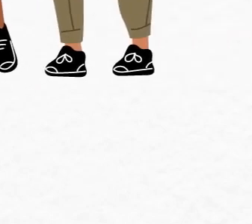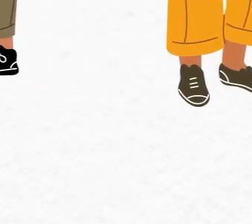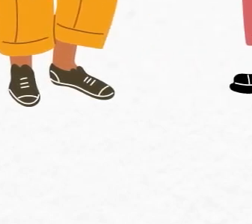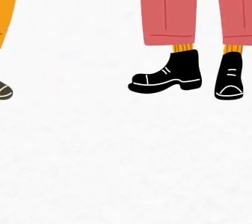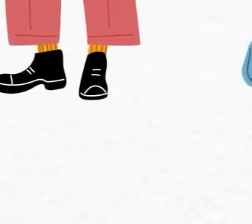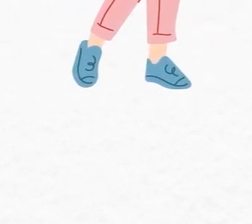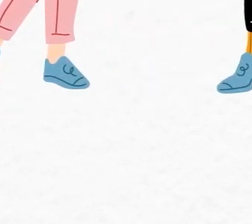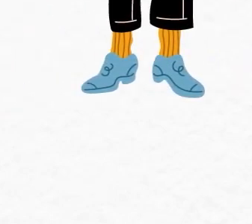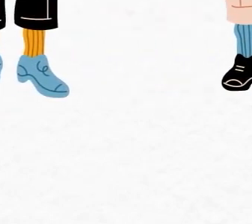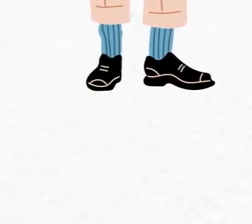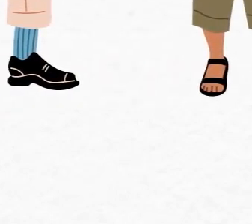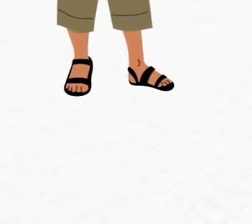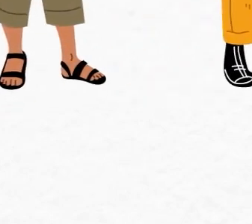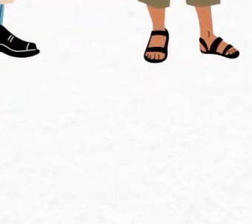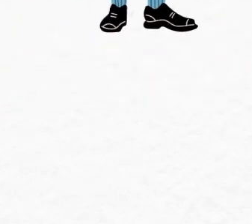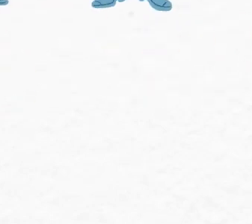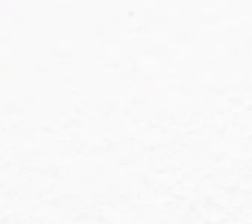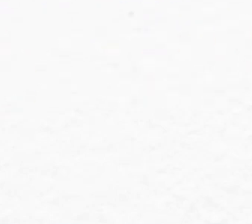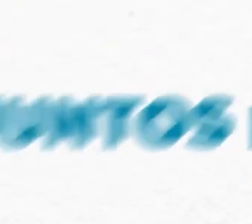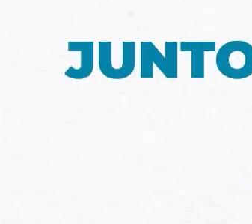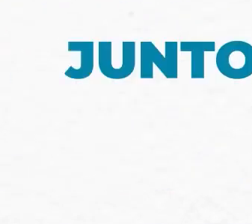Juntos podemos fazer a diferença.